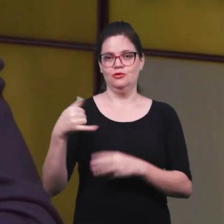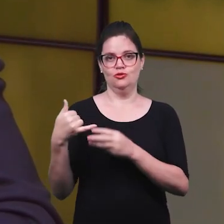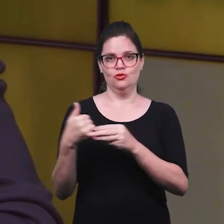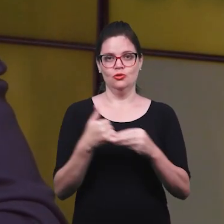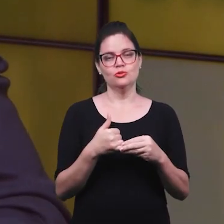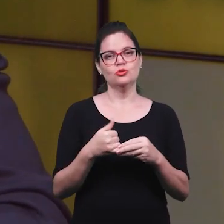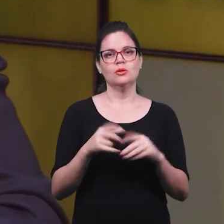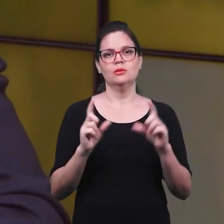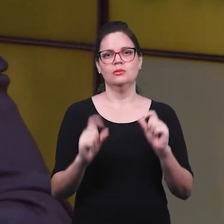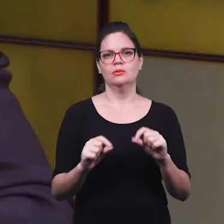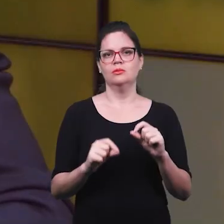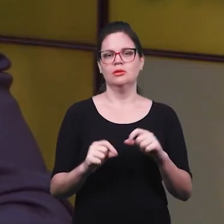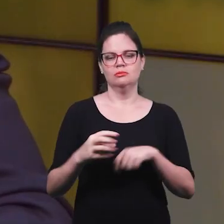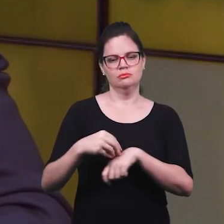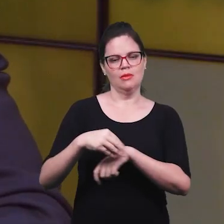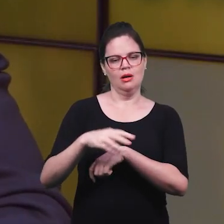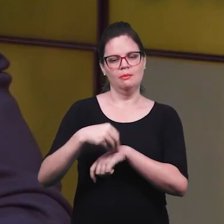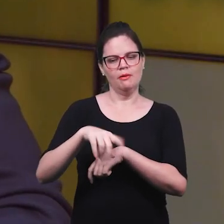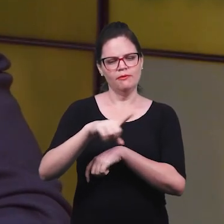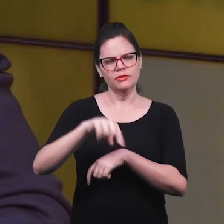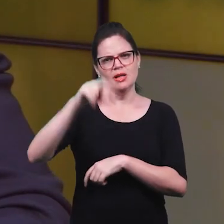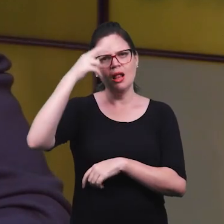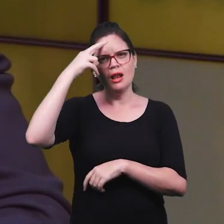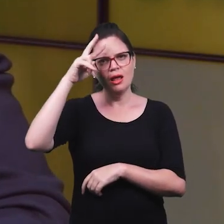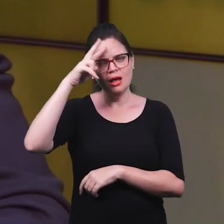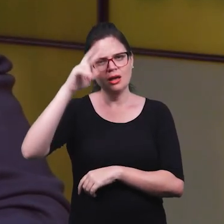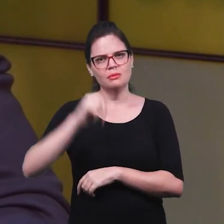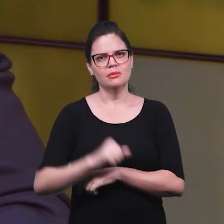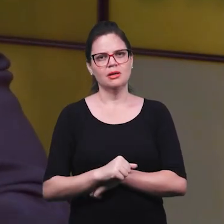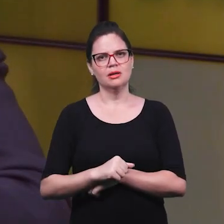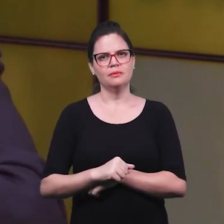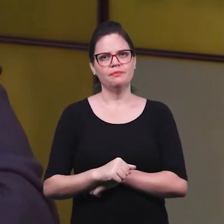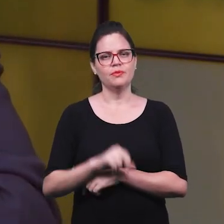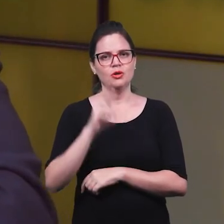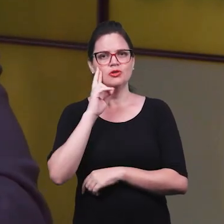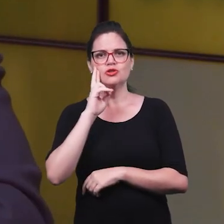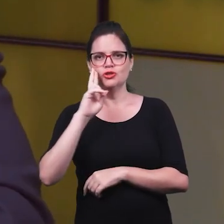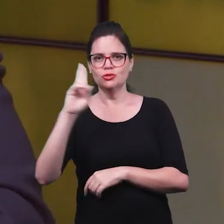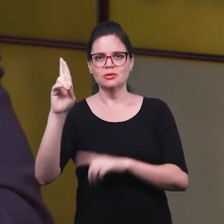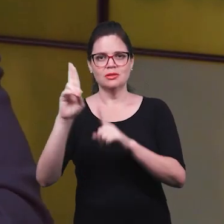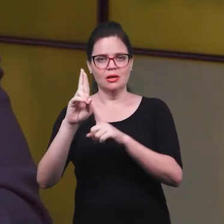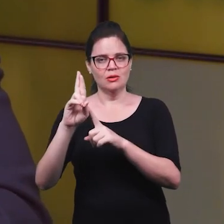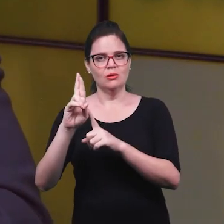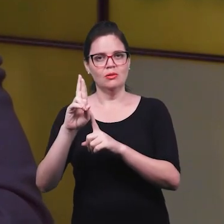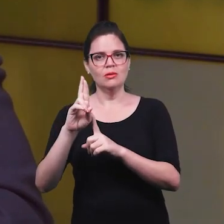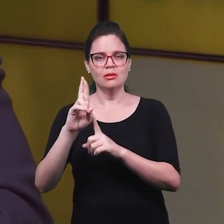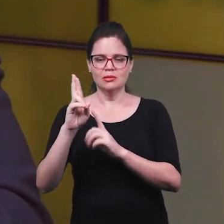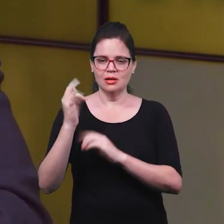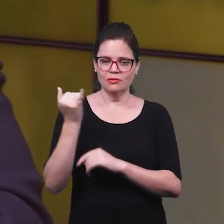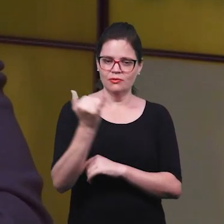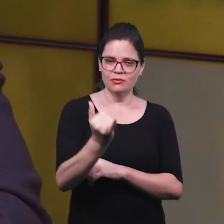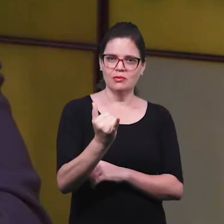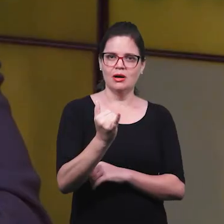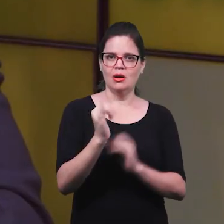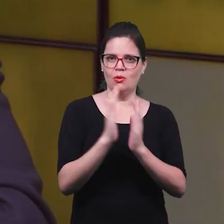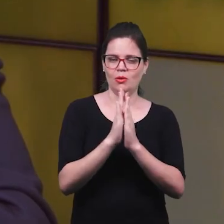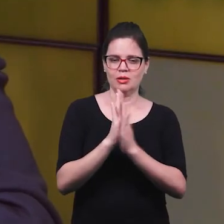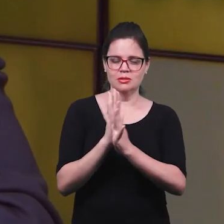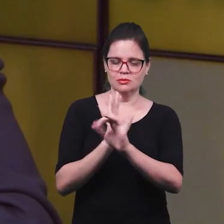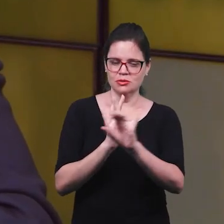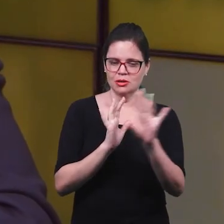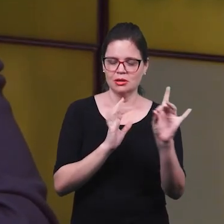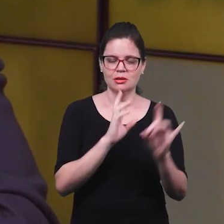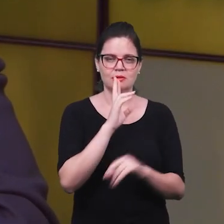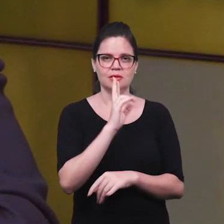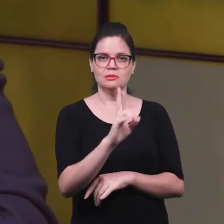ao povo, lembrou ao povo de que o Senhor responde às nossas orações. Glória a Deus. Então, o